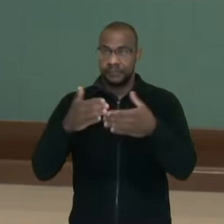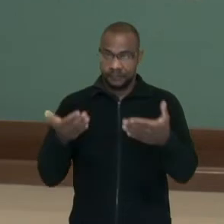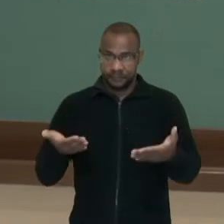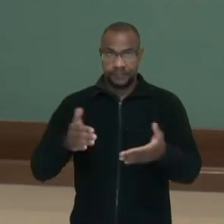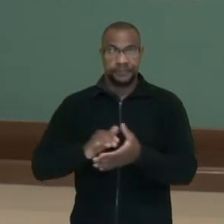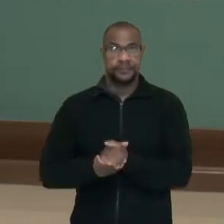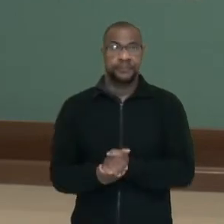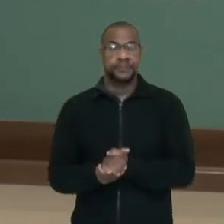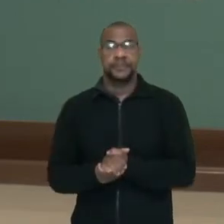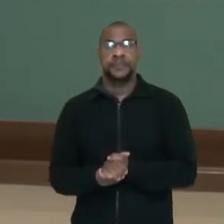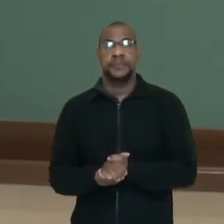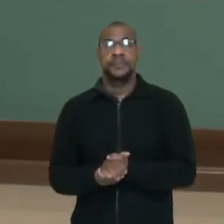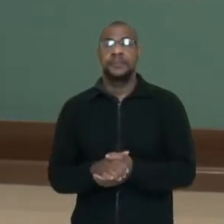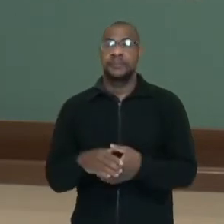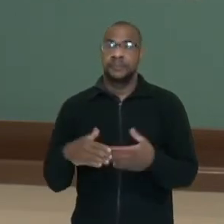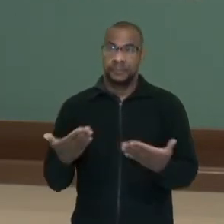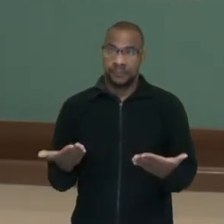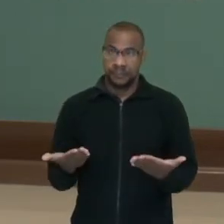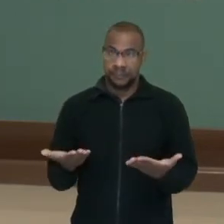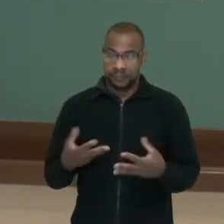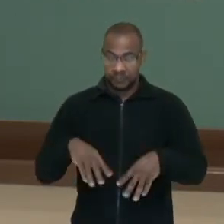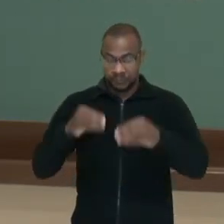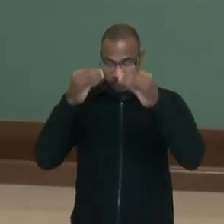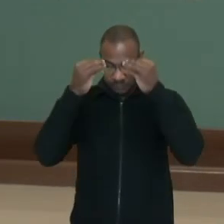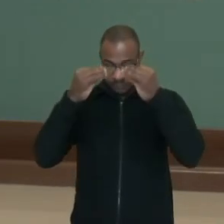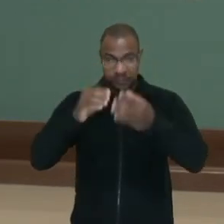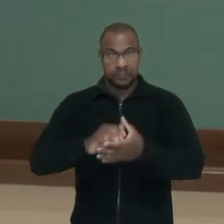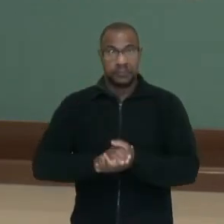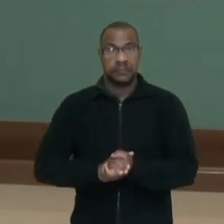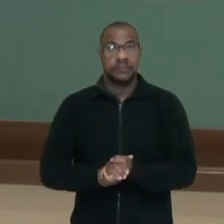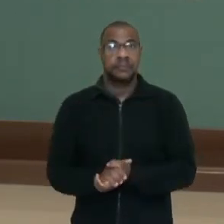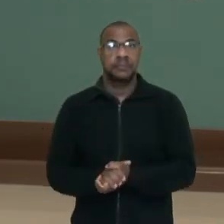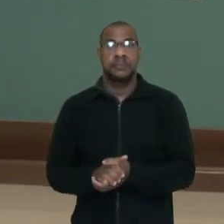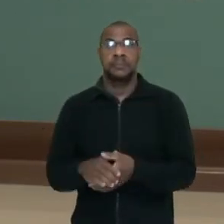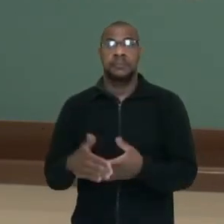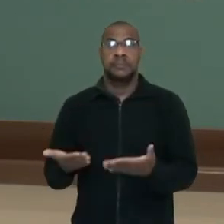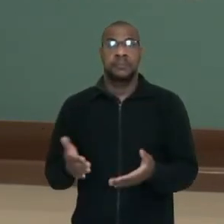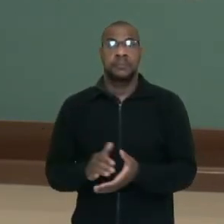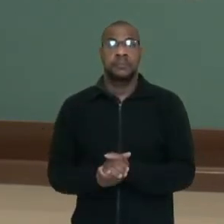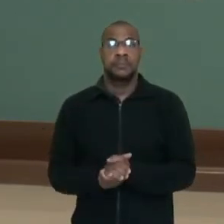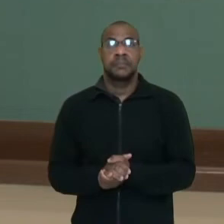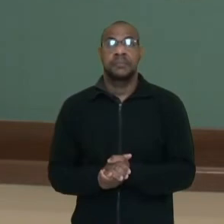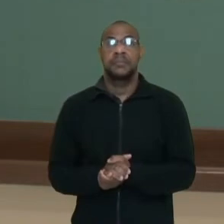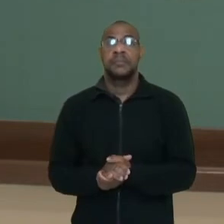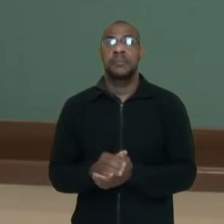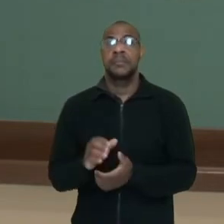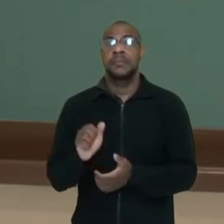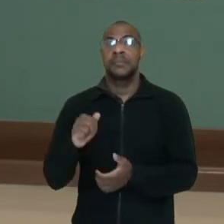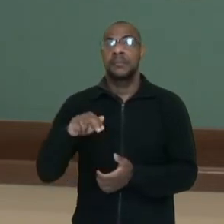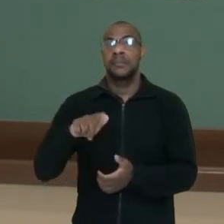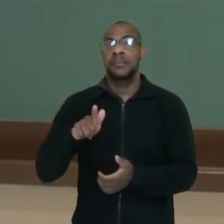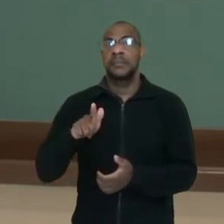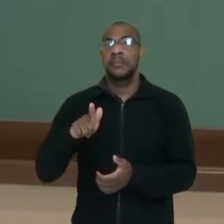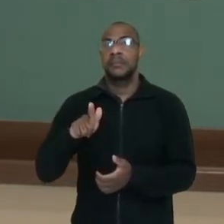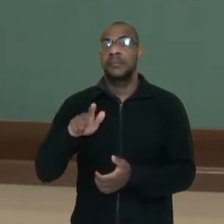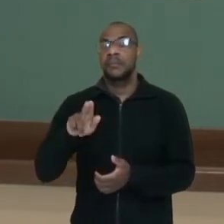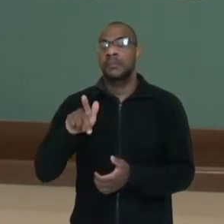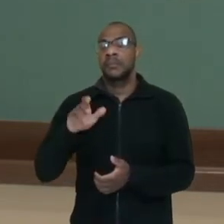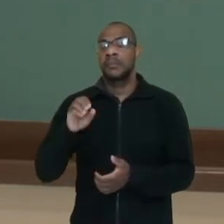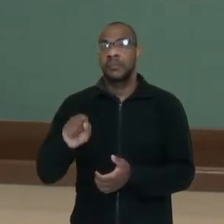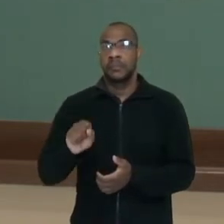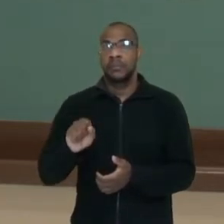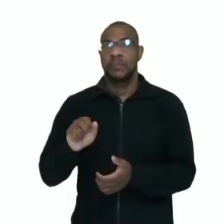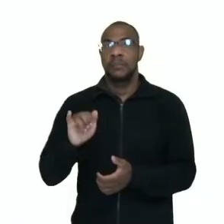central, tá bom? Gravou? Beleza. Ângulos internos. Então, é um